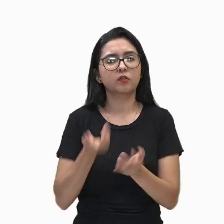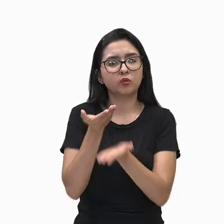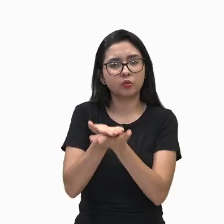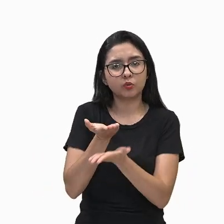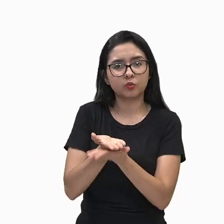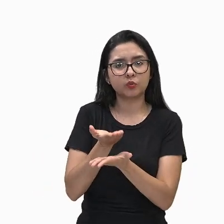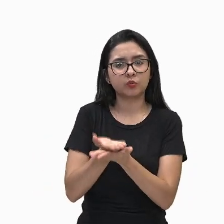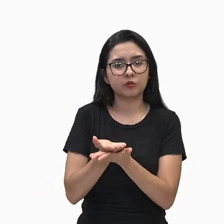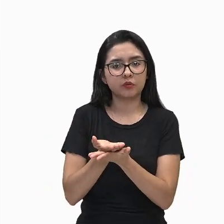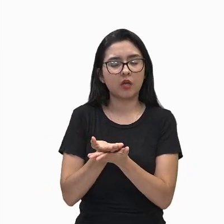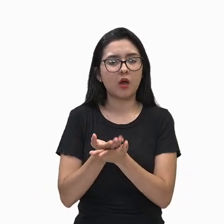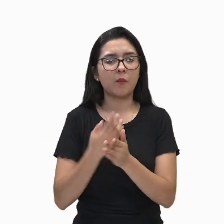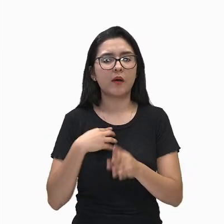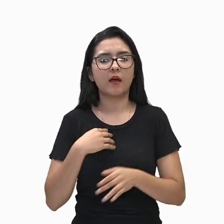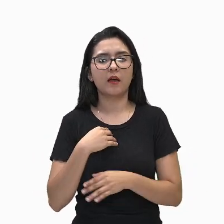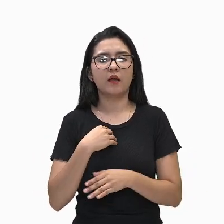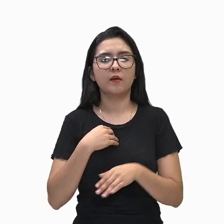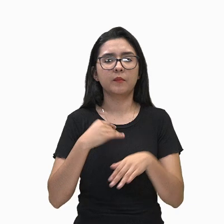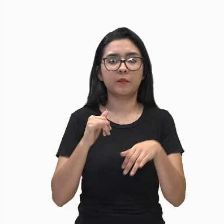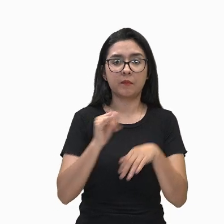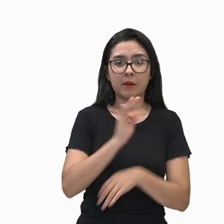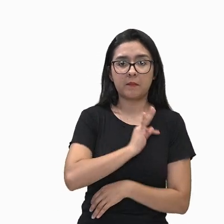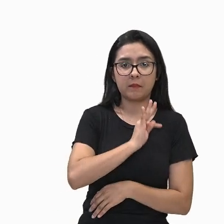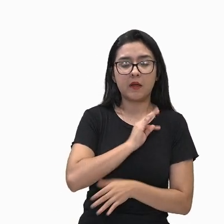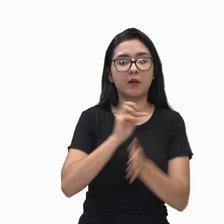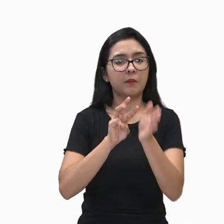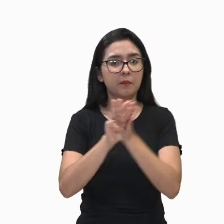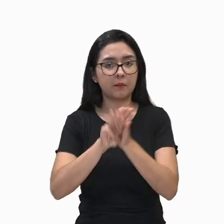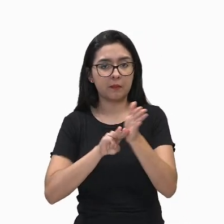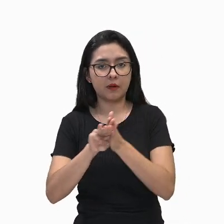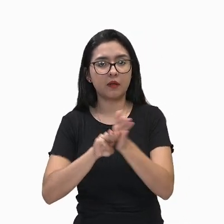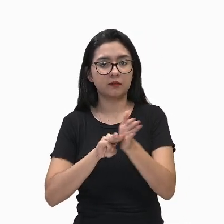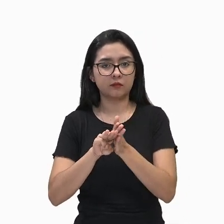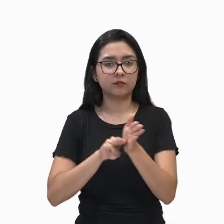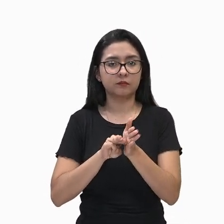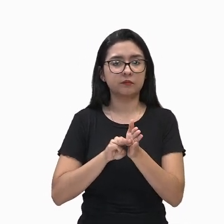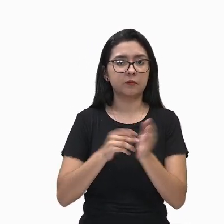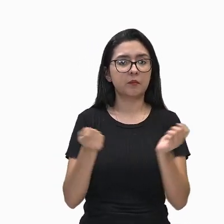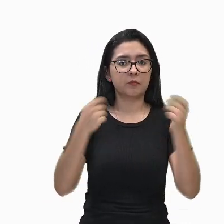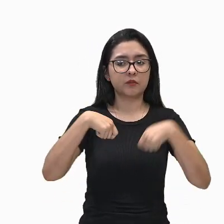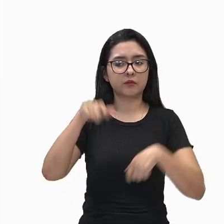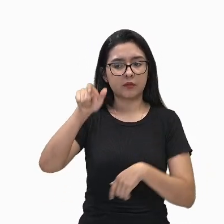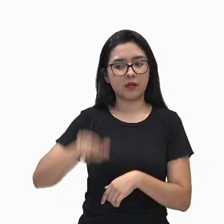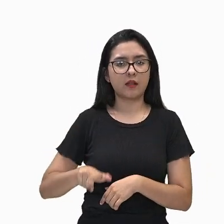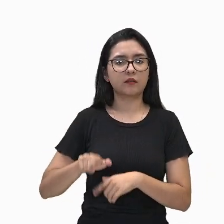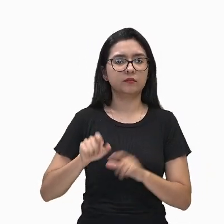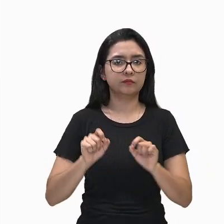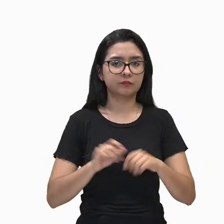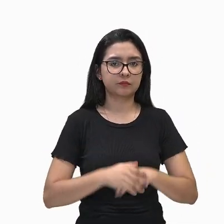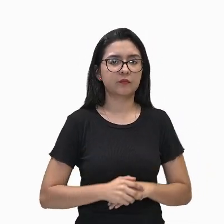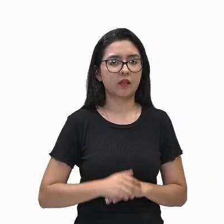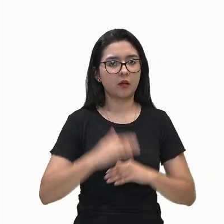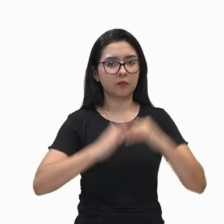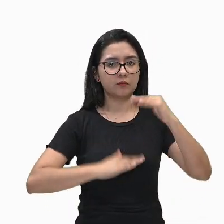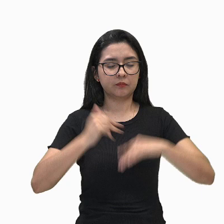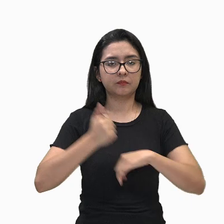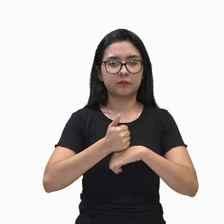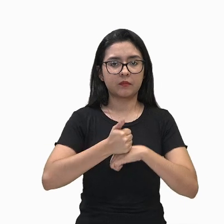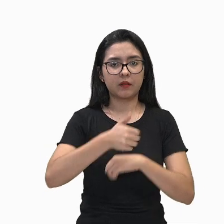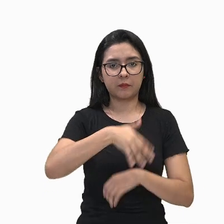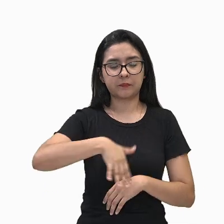aprender uma técnica ou um método que faça com que aquela função seja exercida,